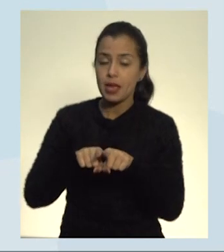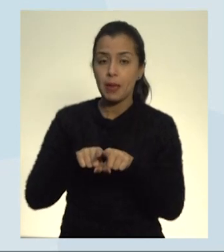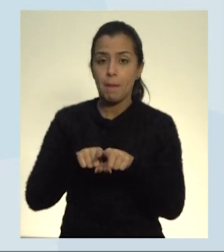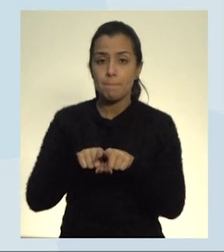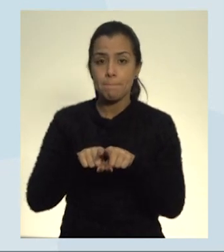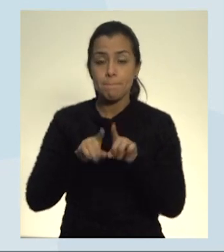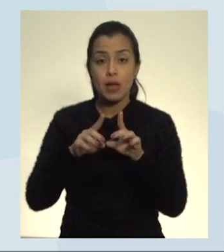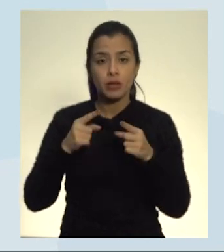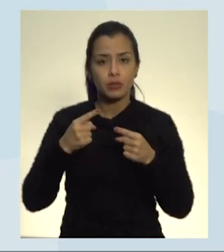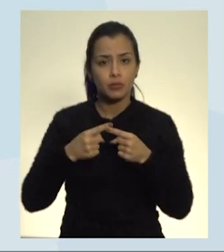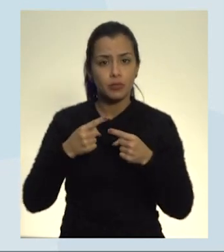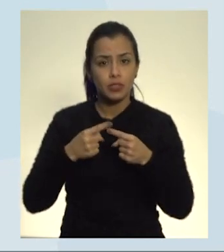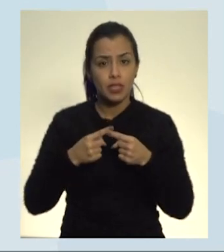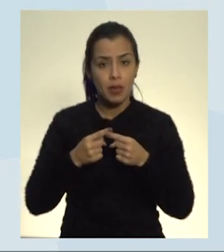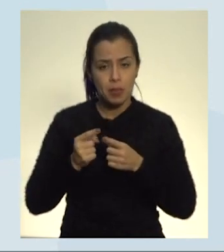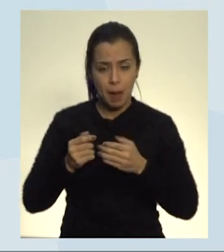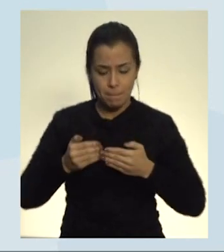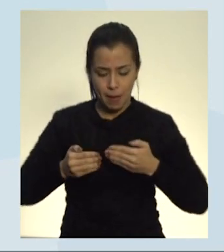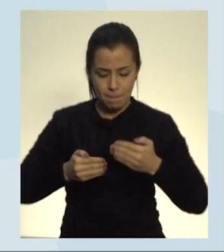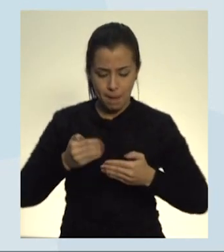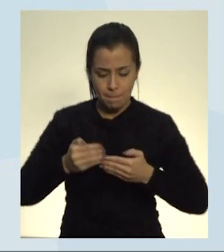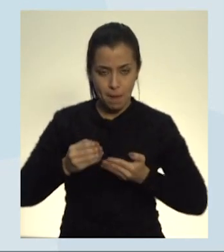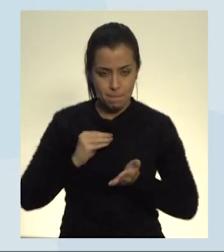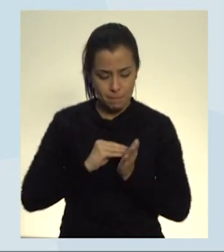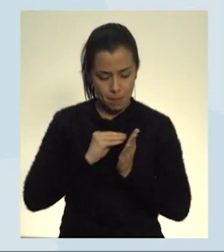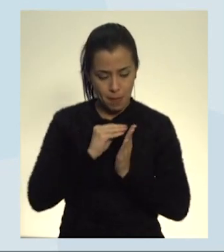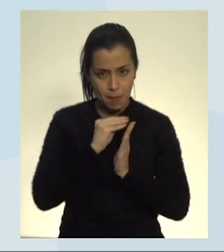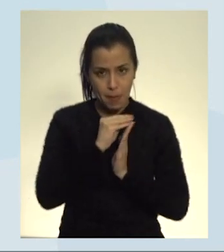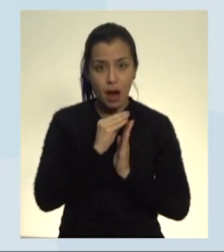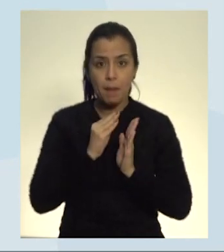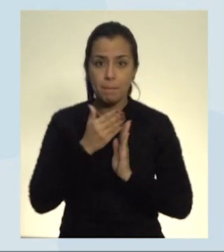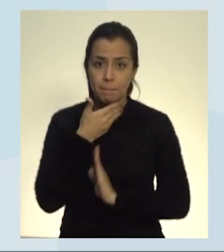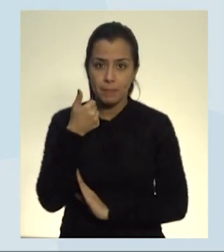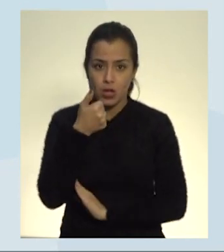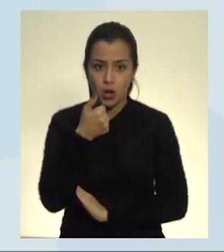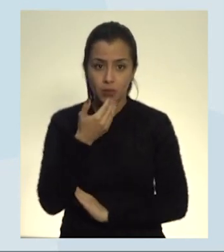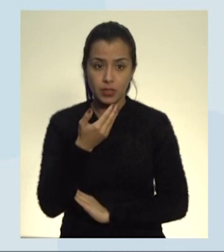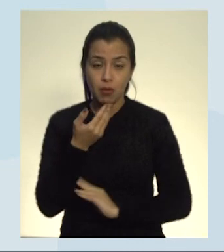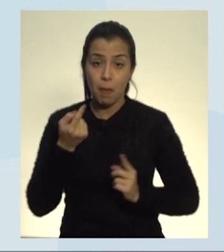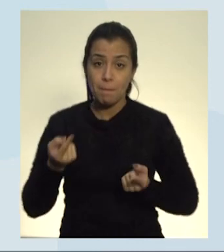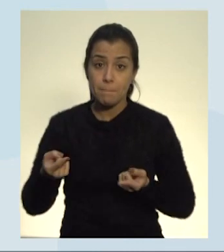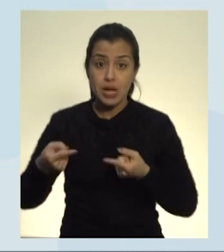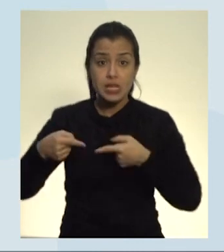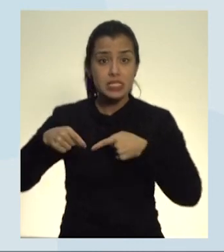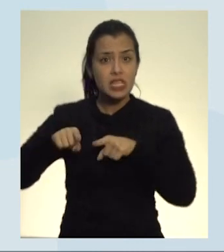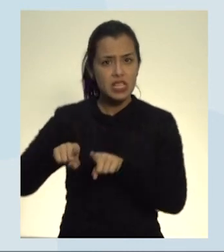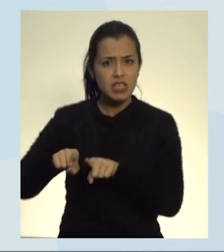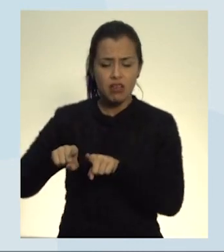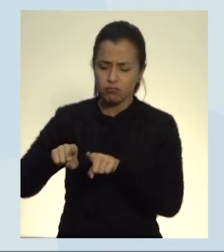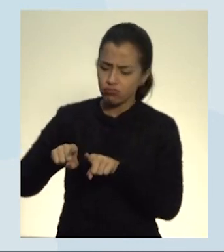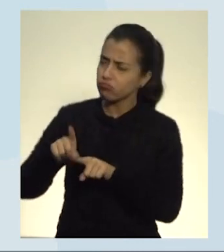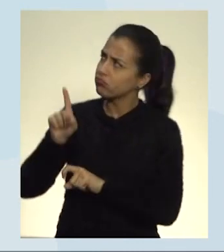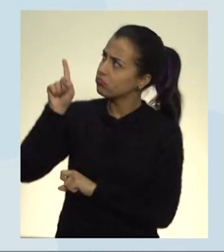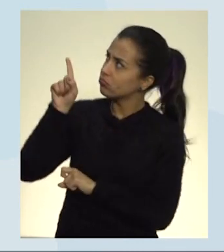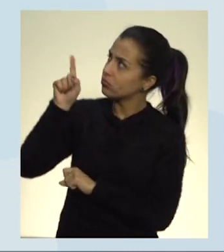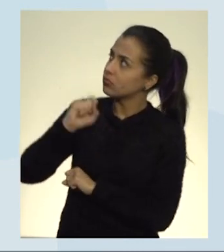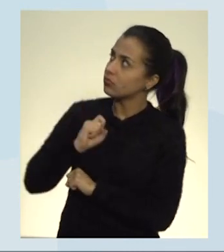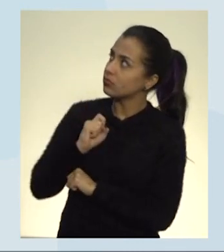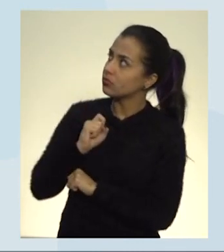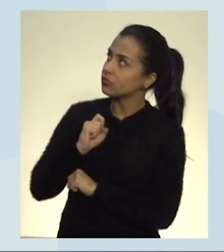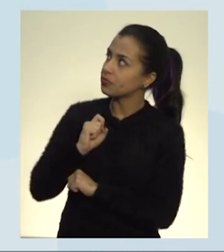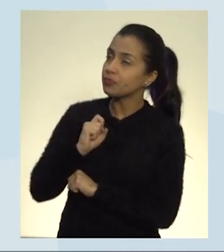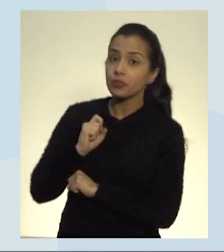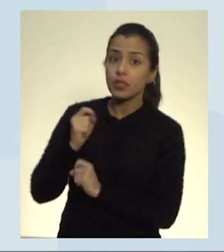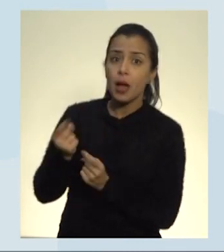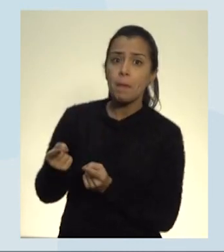quê? Traçar isso mais fácil. Então, a parceria. O que que vocês vão pensar? Quem ajuda com o projeto de vida?